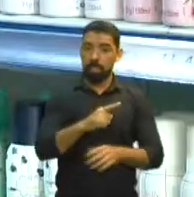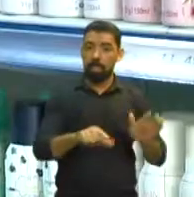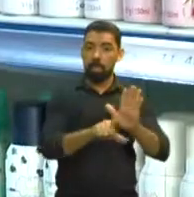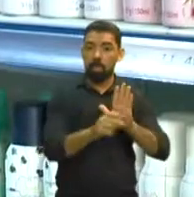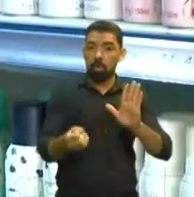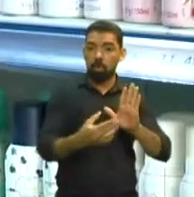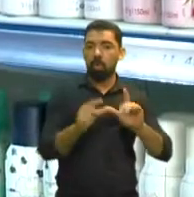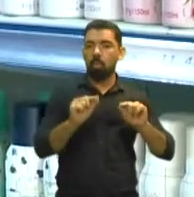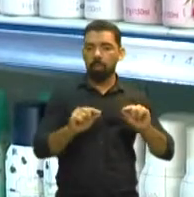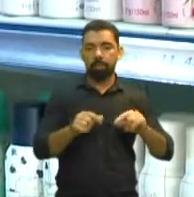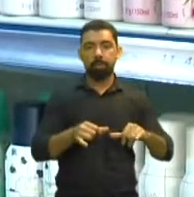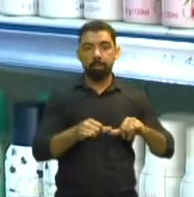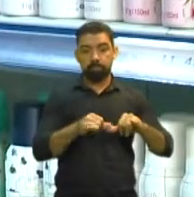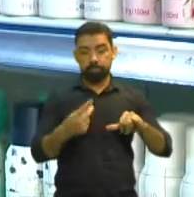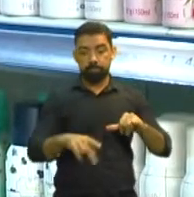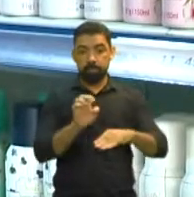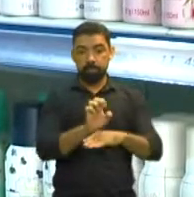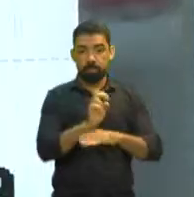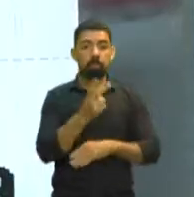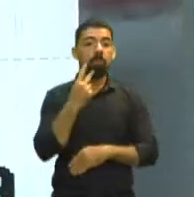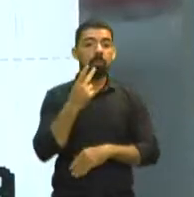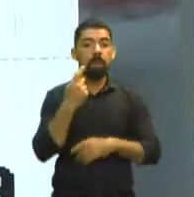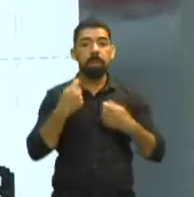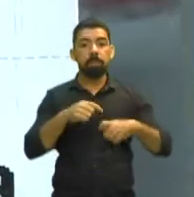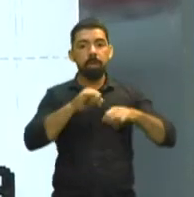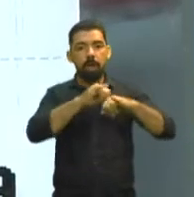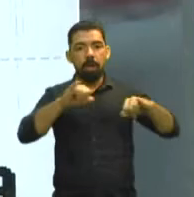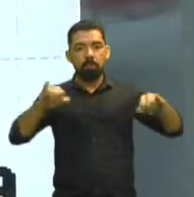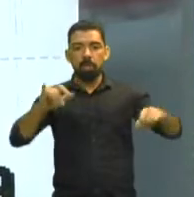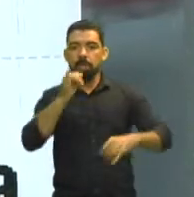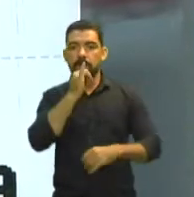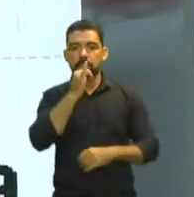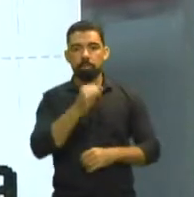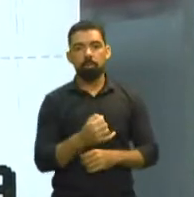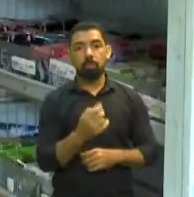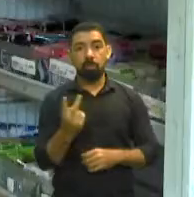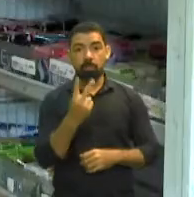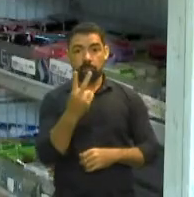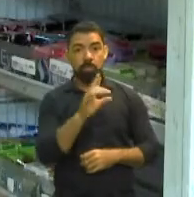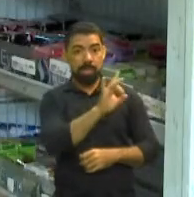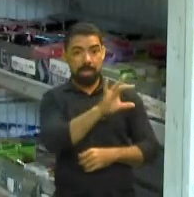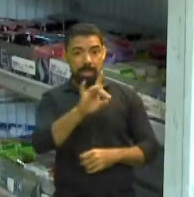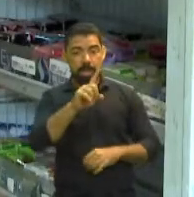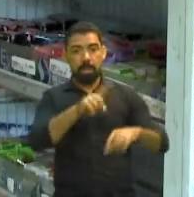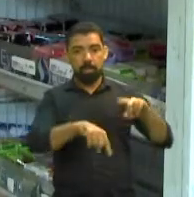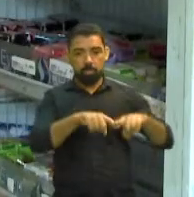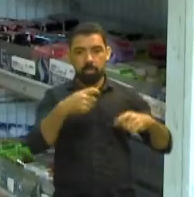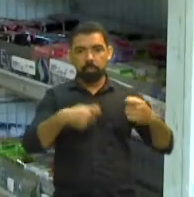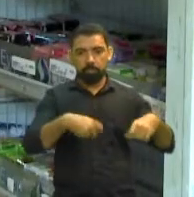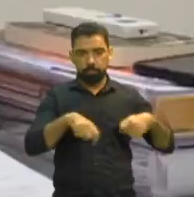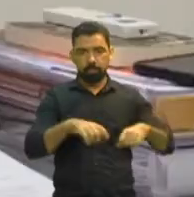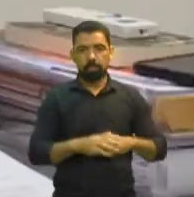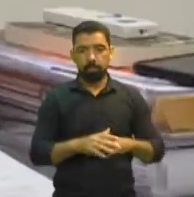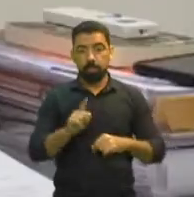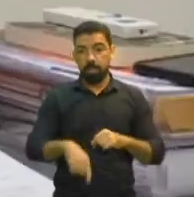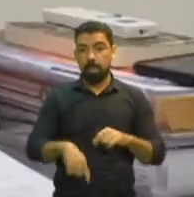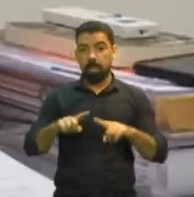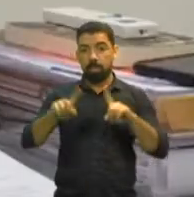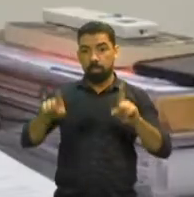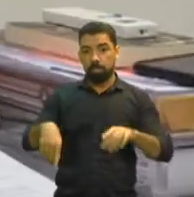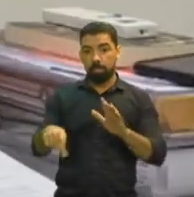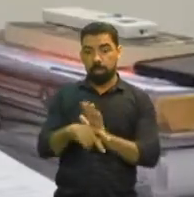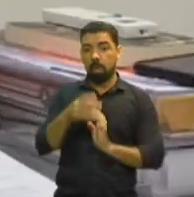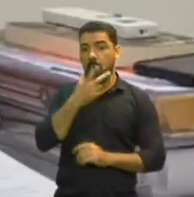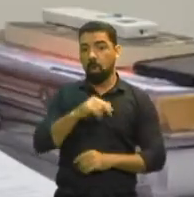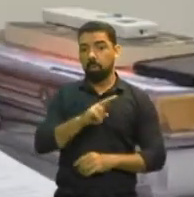Ceará informem nas prateleiras o valor a ser pago por unidade de medida dos produtos. A lei é fruto de um projeto do vereador Guilherme